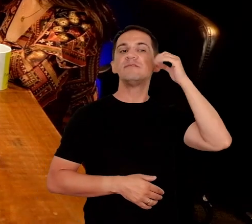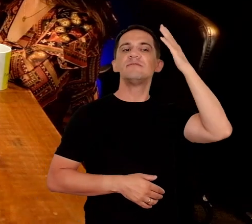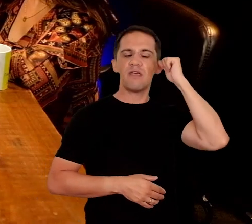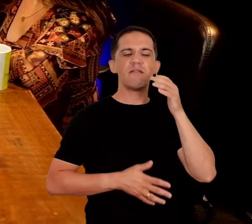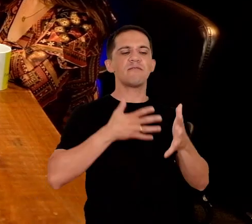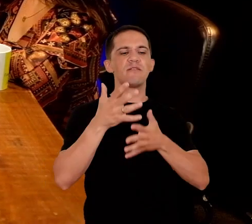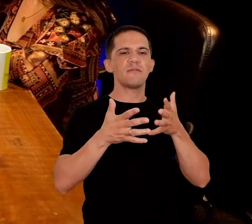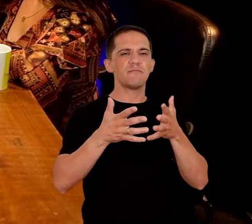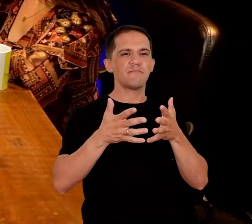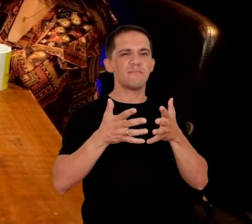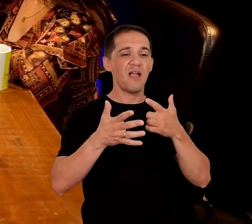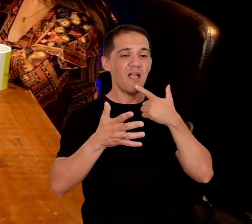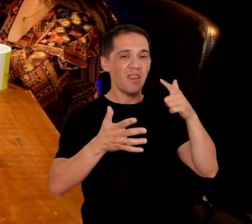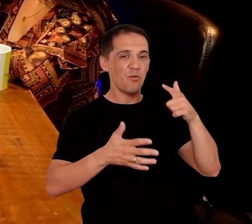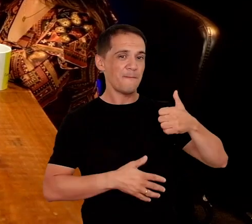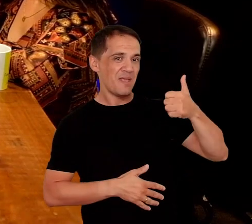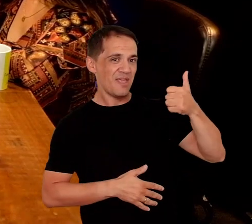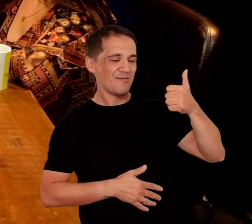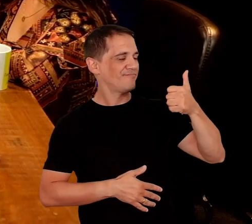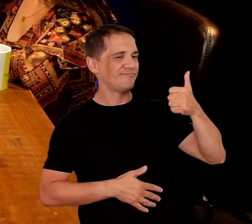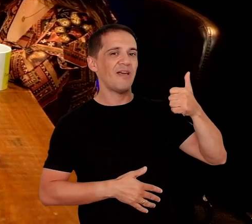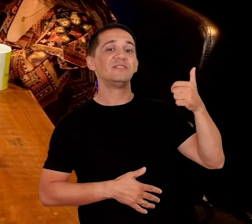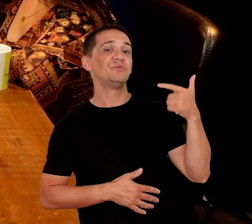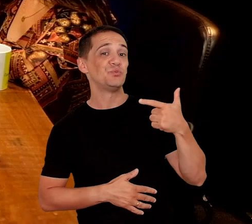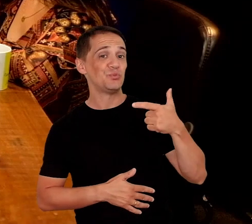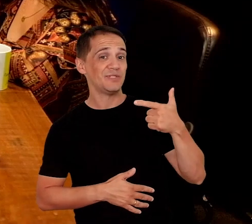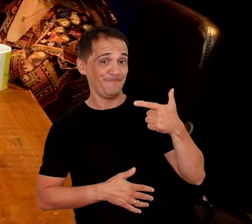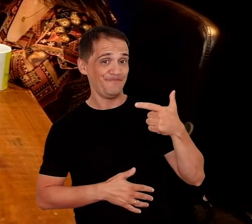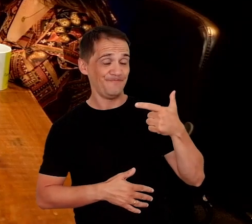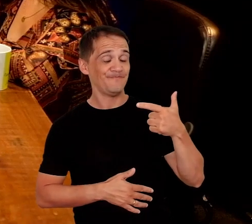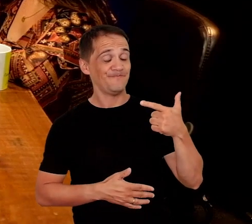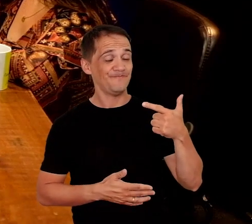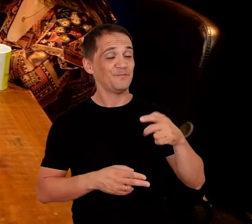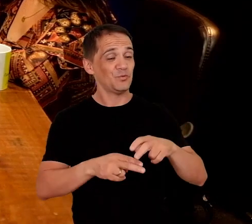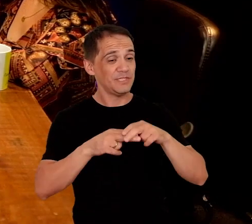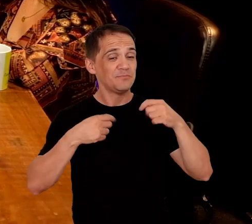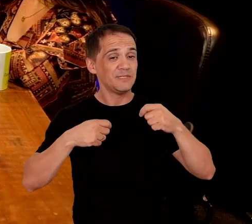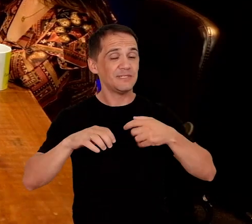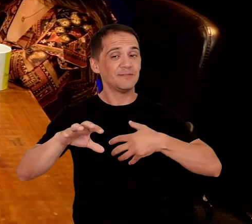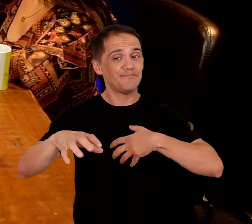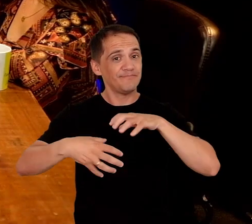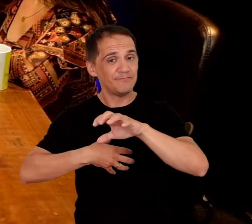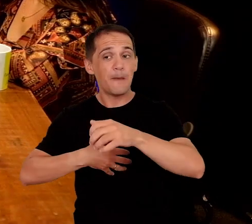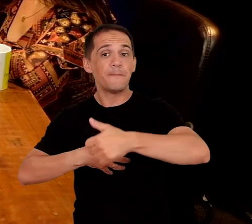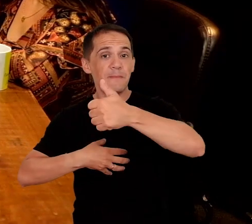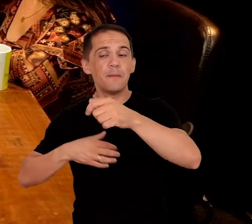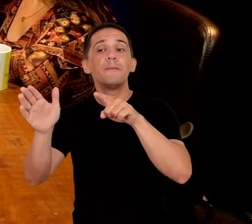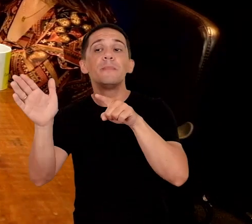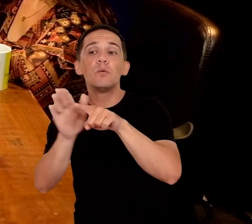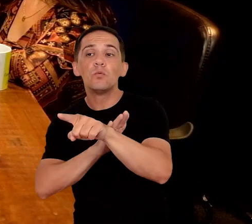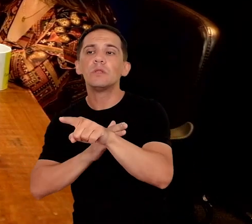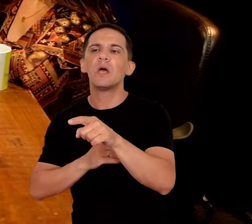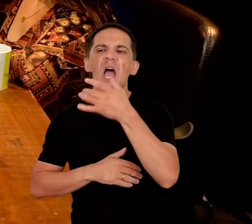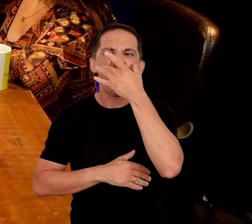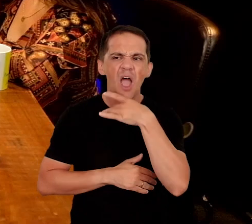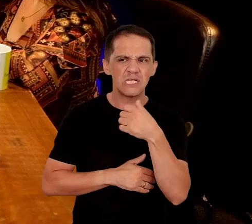materno. Uhum. Então, eu posso cometer 1000 erros, eu posso fazer uma frase achando que tá super legal e, de repente, o surdo não vai entender. Então, a gente